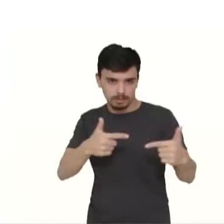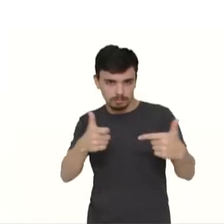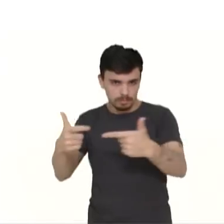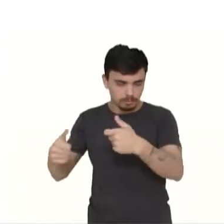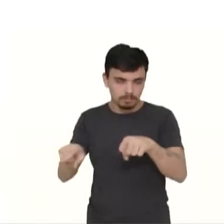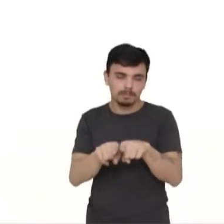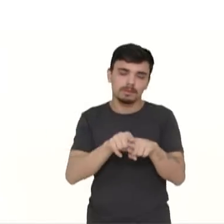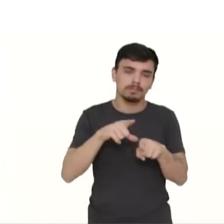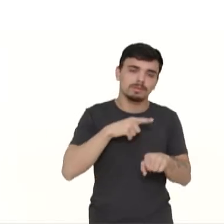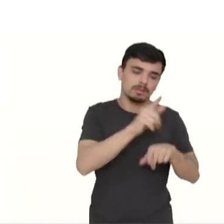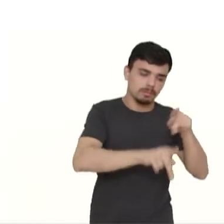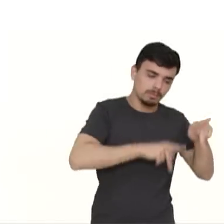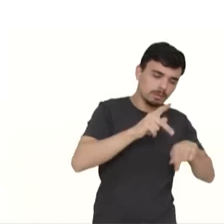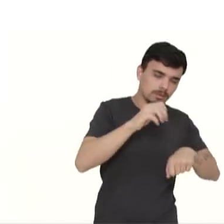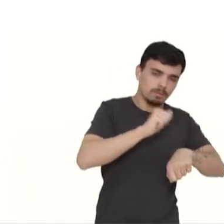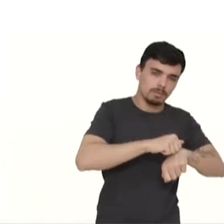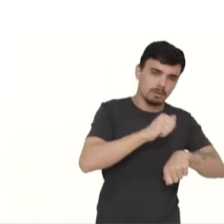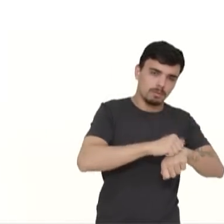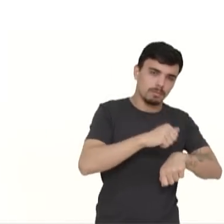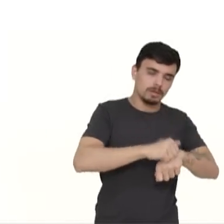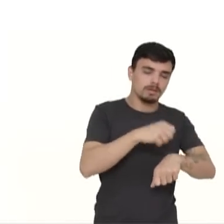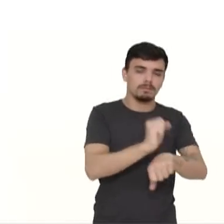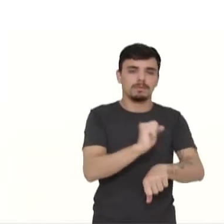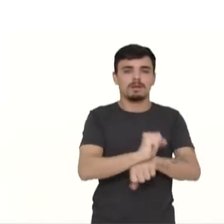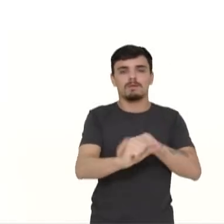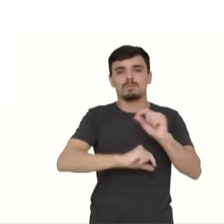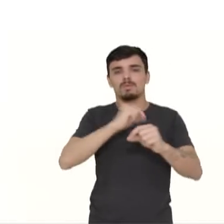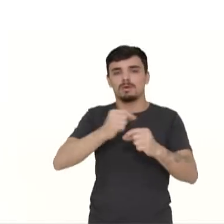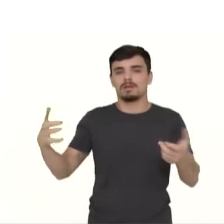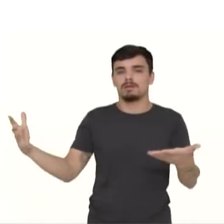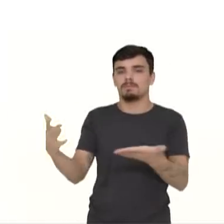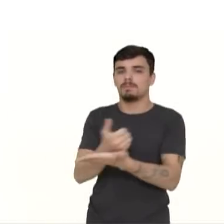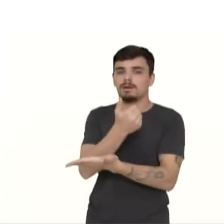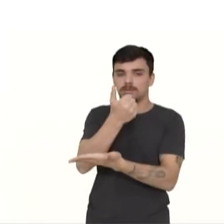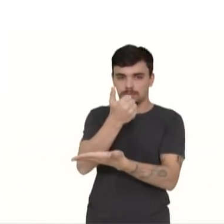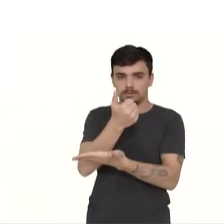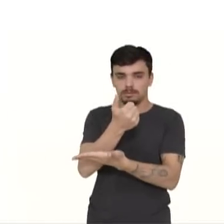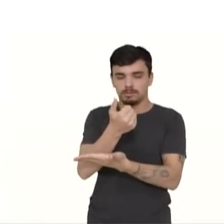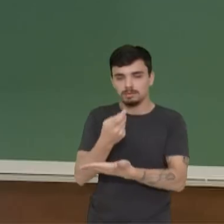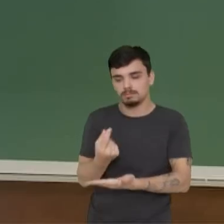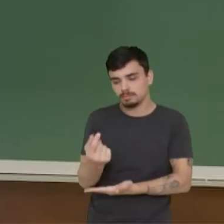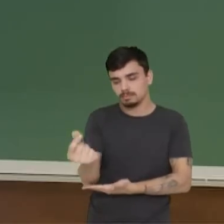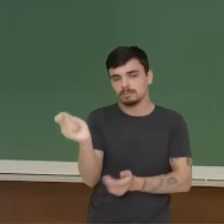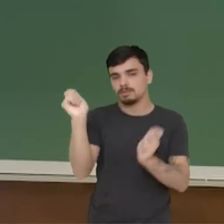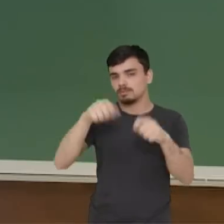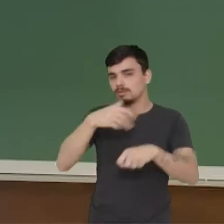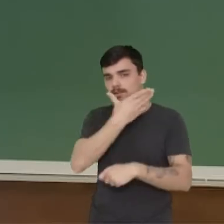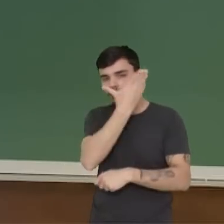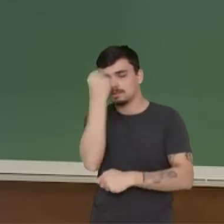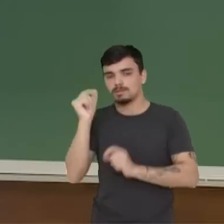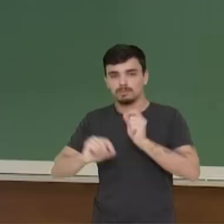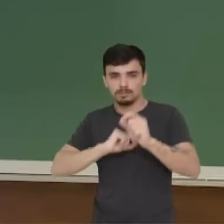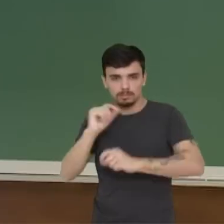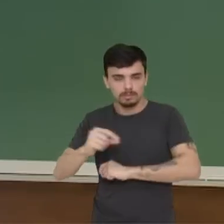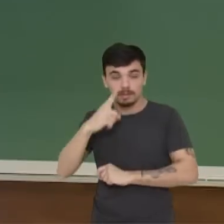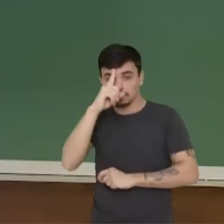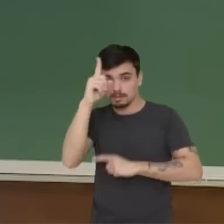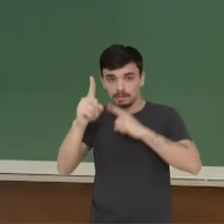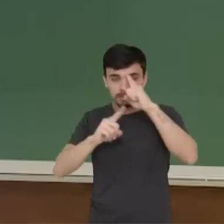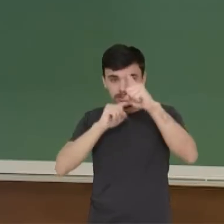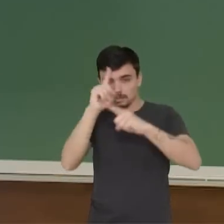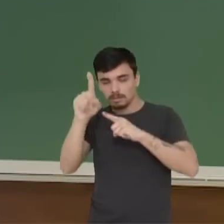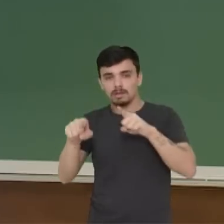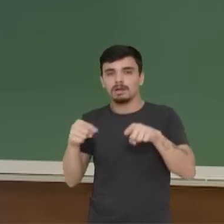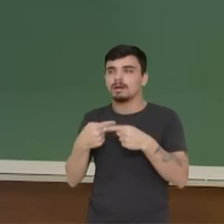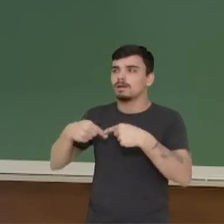tinha a população mais pobre, né, que ela esperava obter a salvação eterna, né? Não podemos esquecer que a ideia de buscar